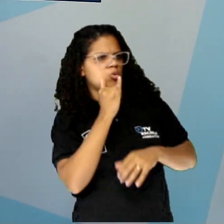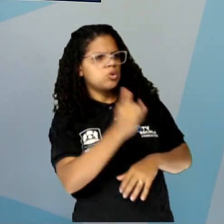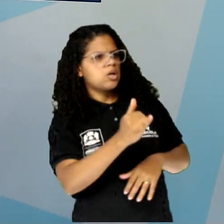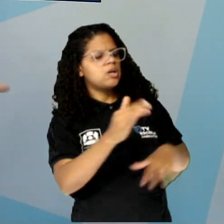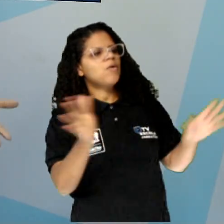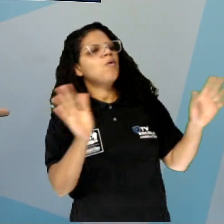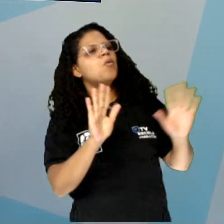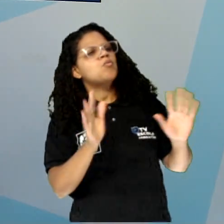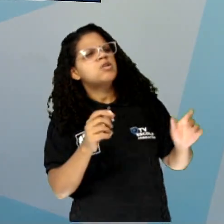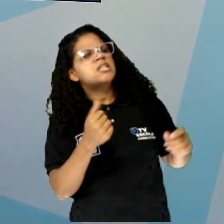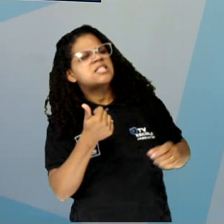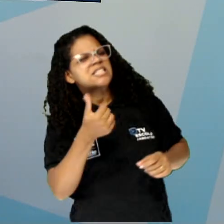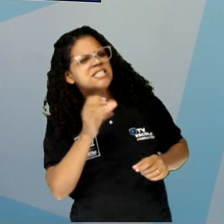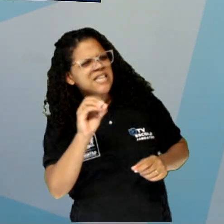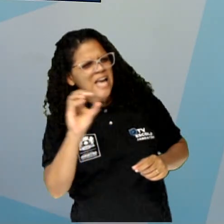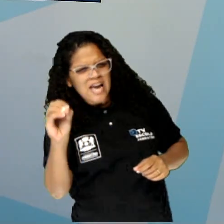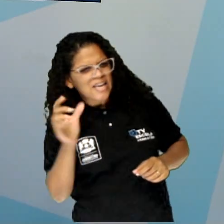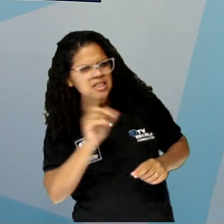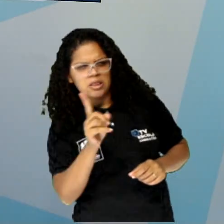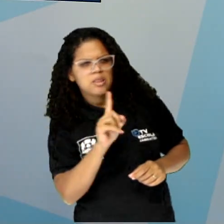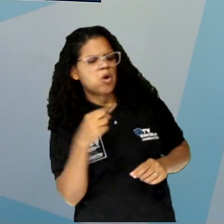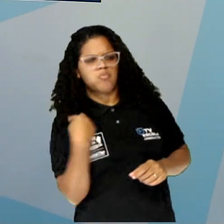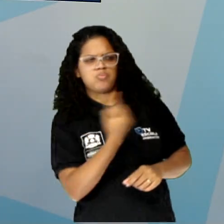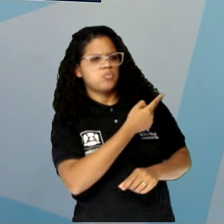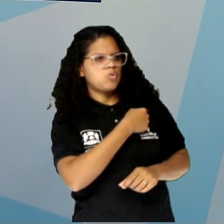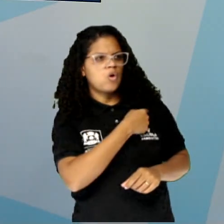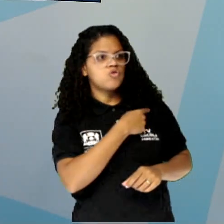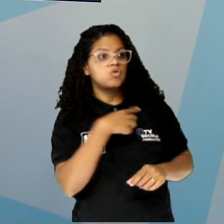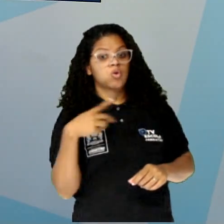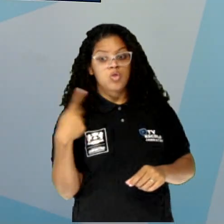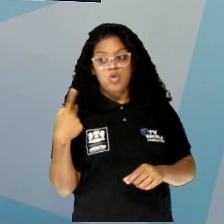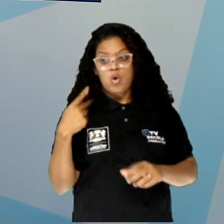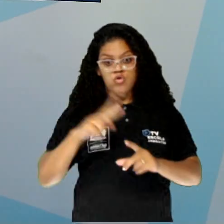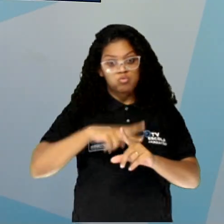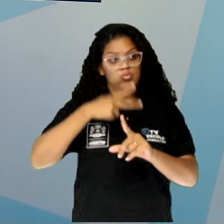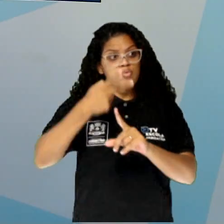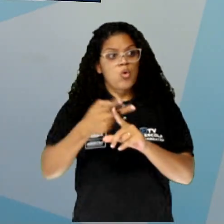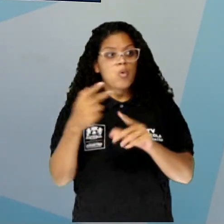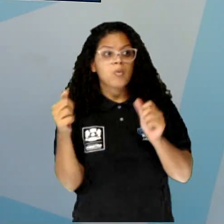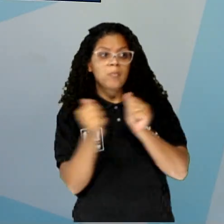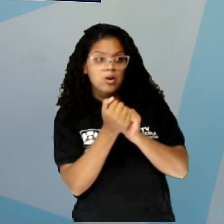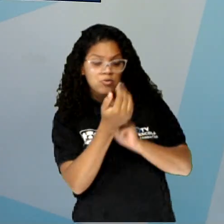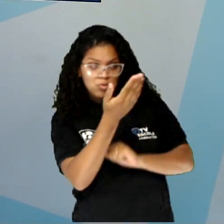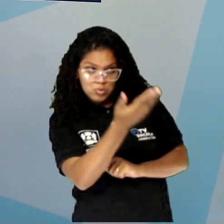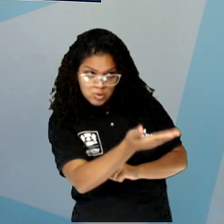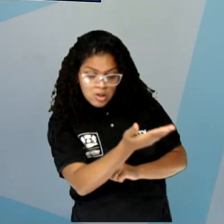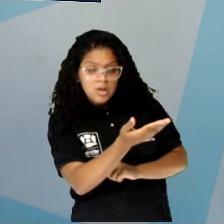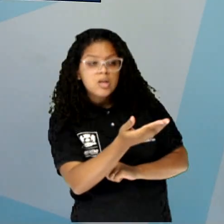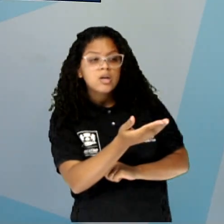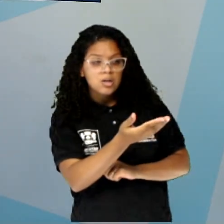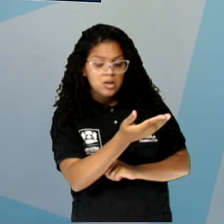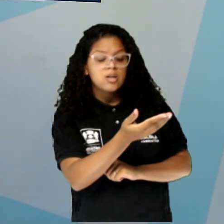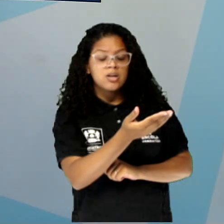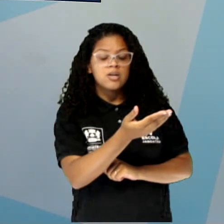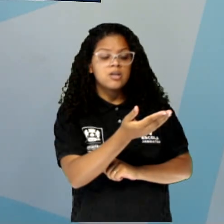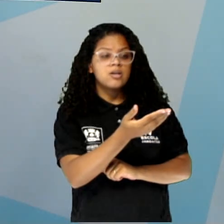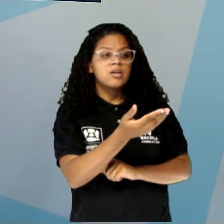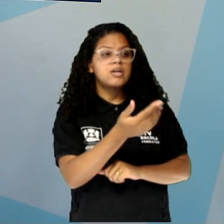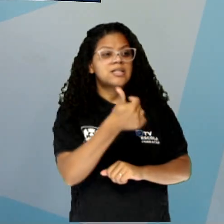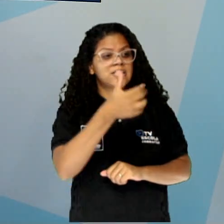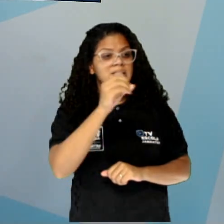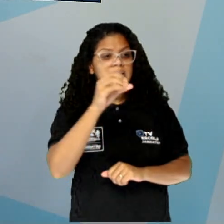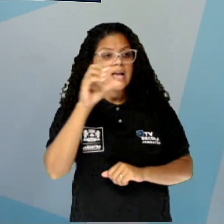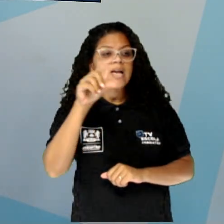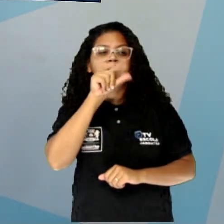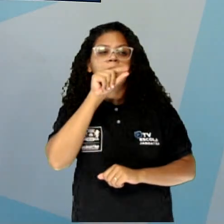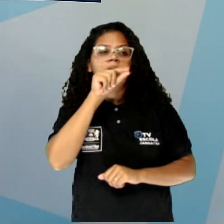sem pombas não somos nós, com mais dois tantos de nós e com você, meu caro gavião, sem pássaros seremos